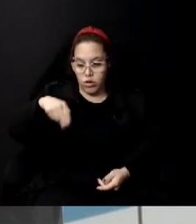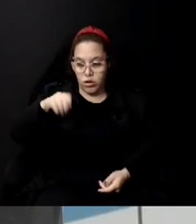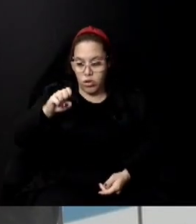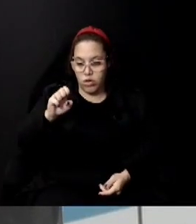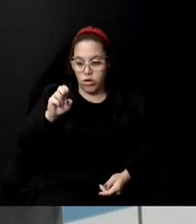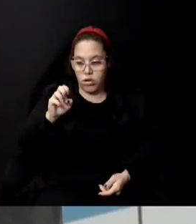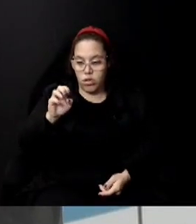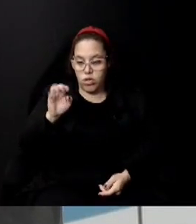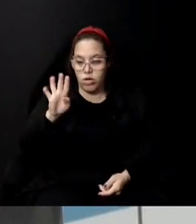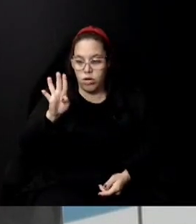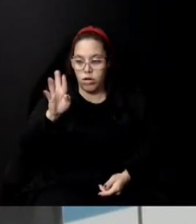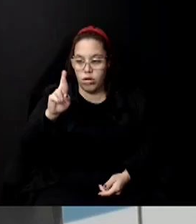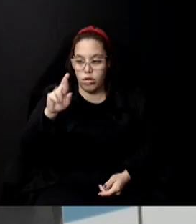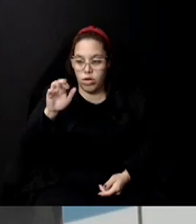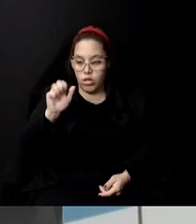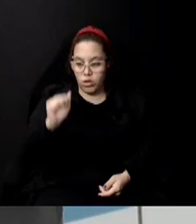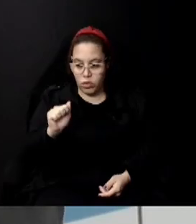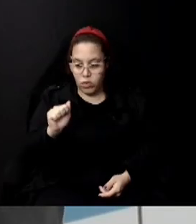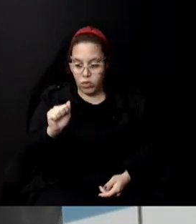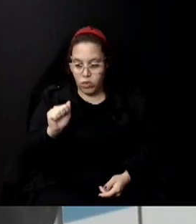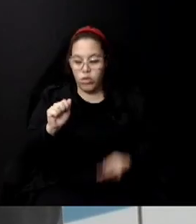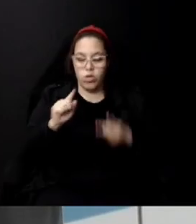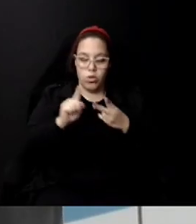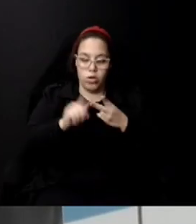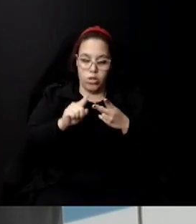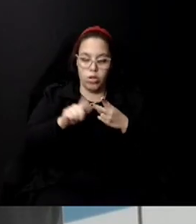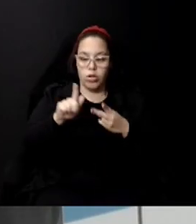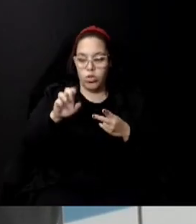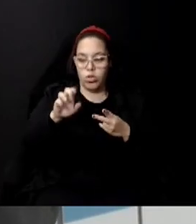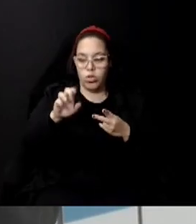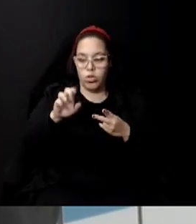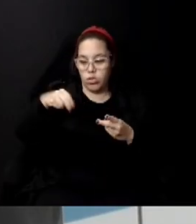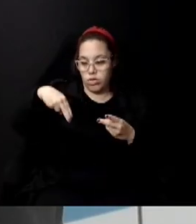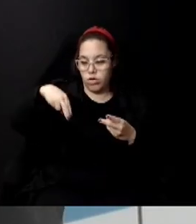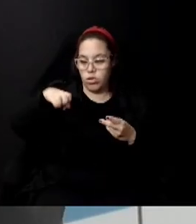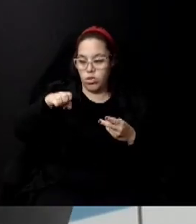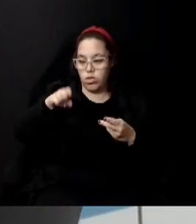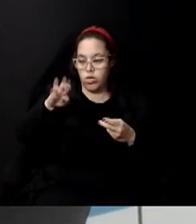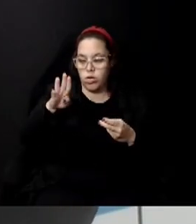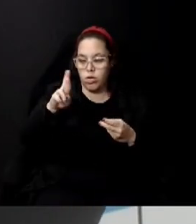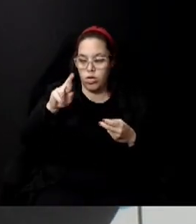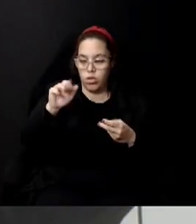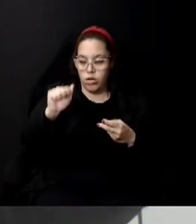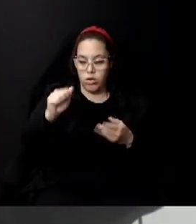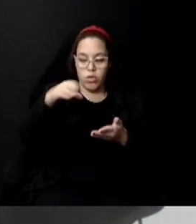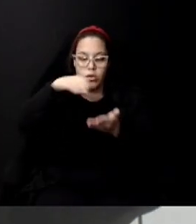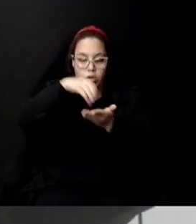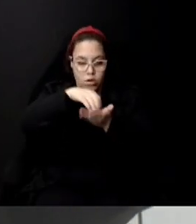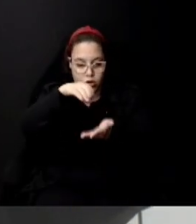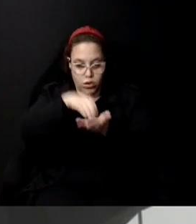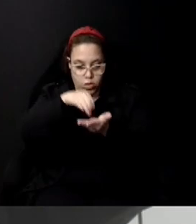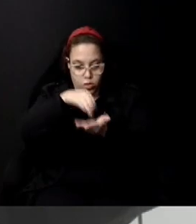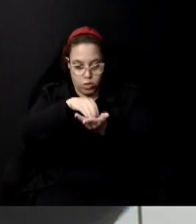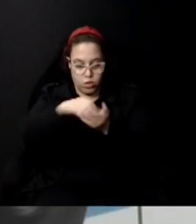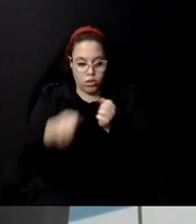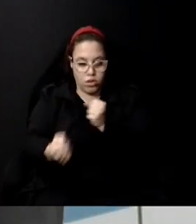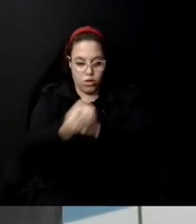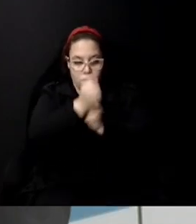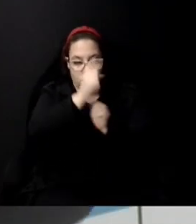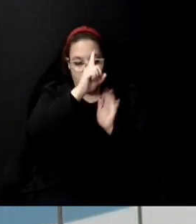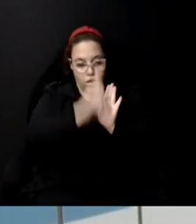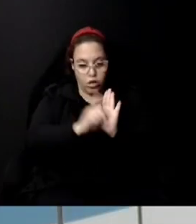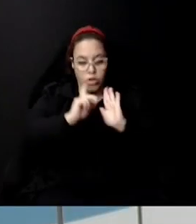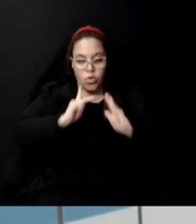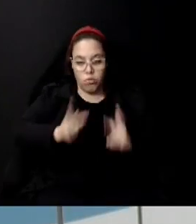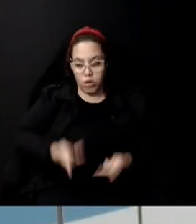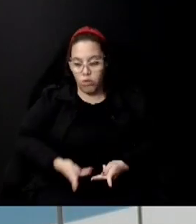para Direitos Humanos, que fica em Genebra também. Esses dois órgãos são centrais no sistema global de proteção aos direitos humanos. A